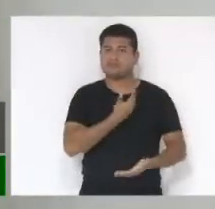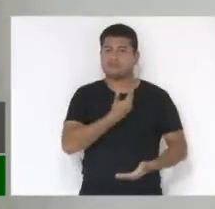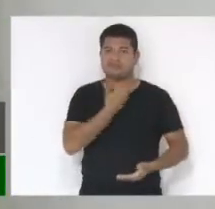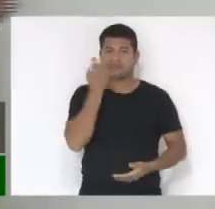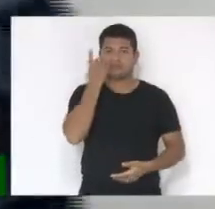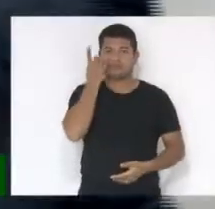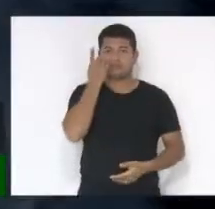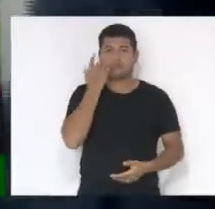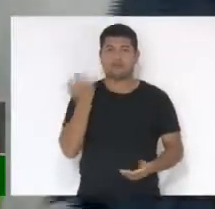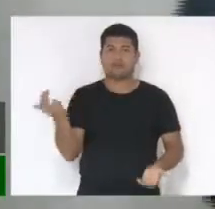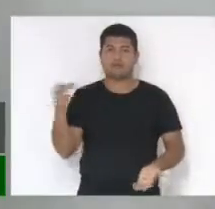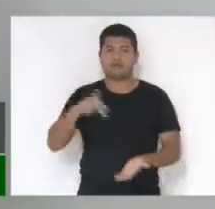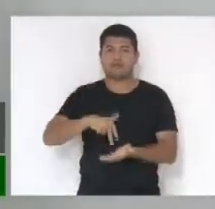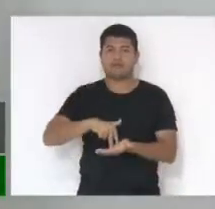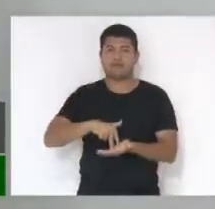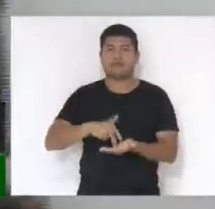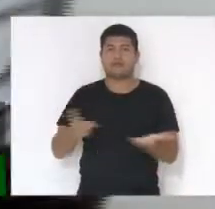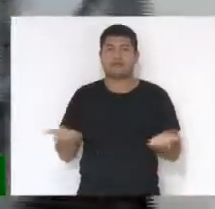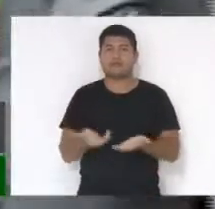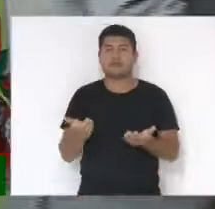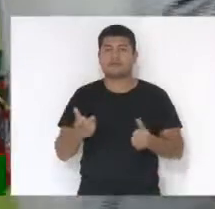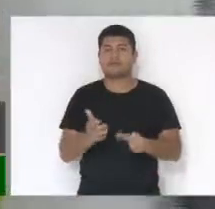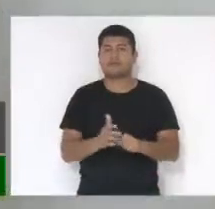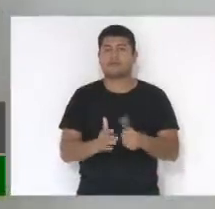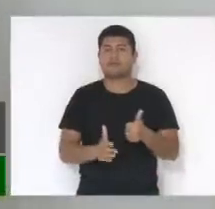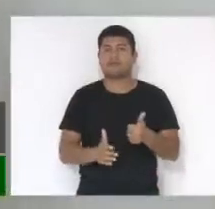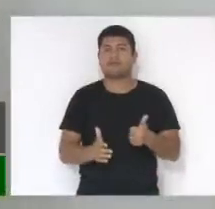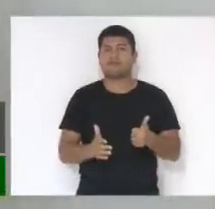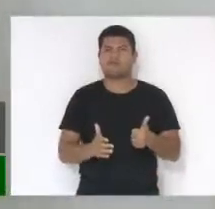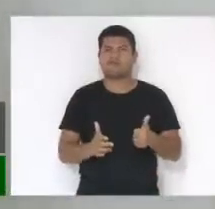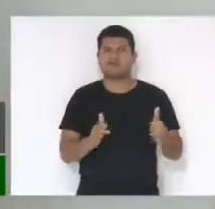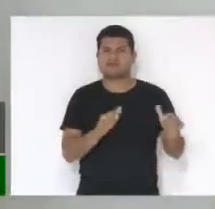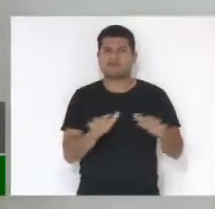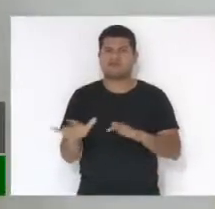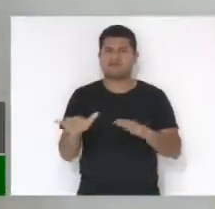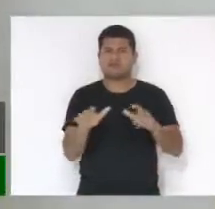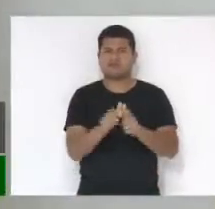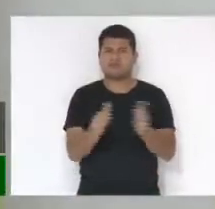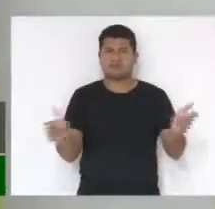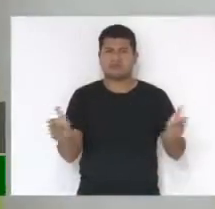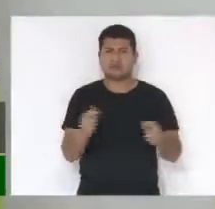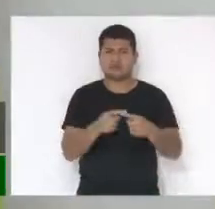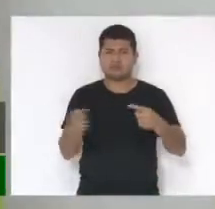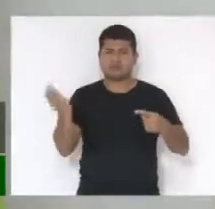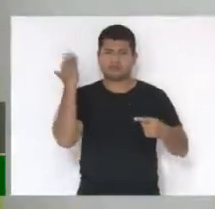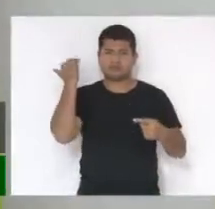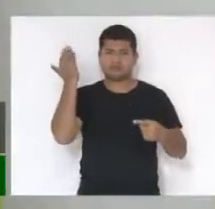aqui hoje, primeiro momento, uma movimentação grande que houve na semana passada